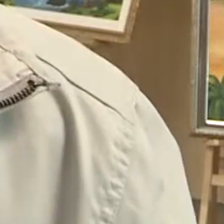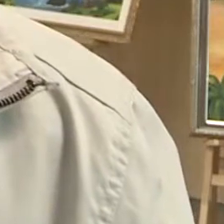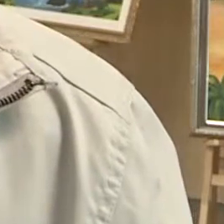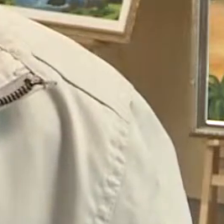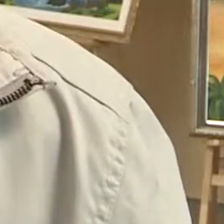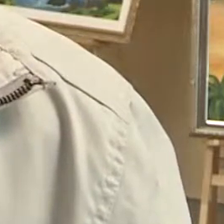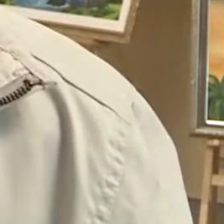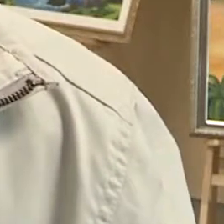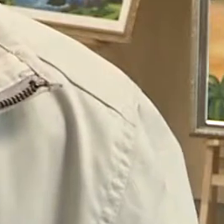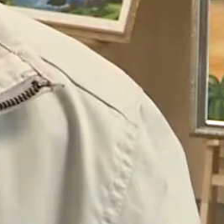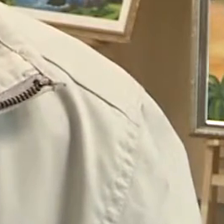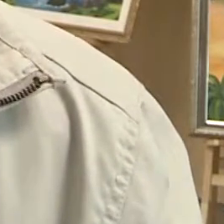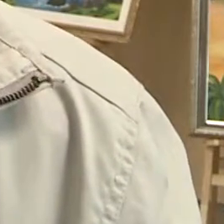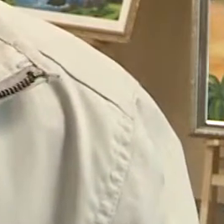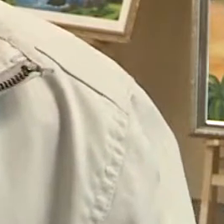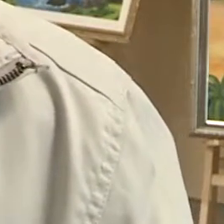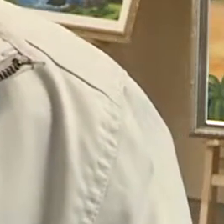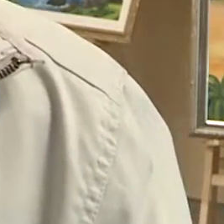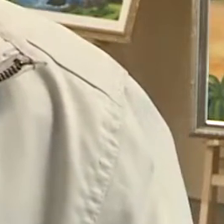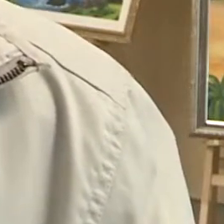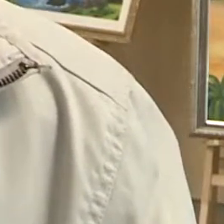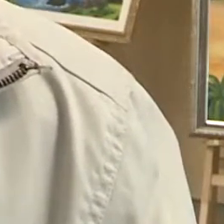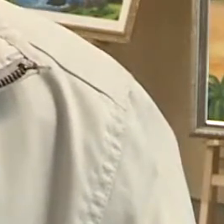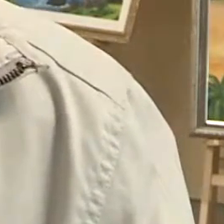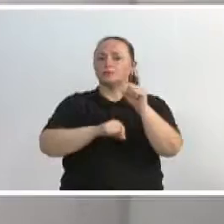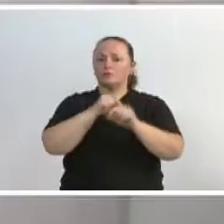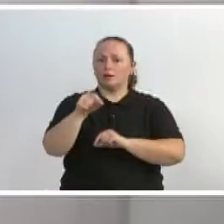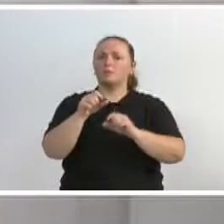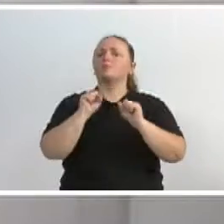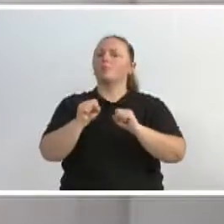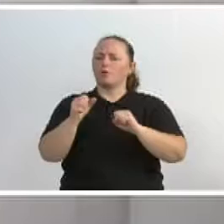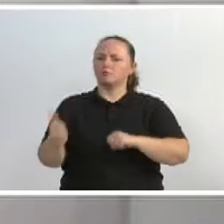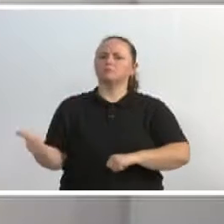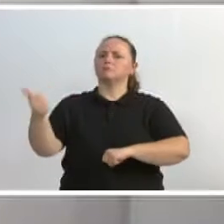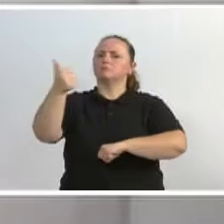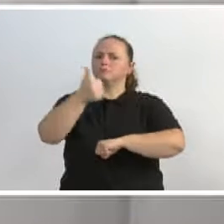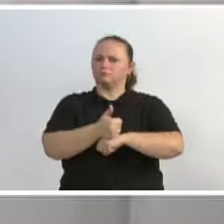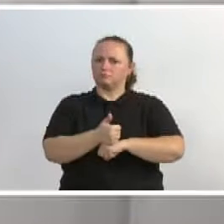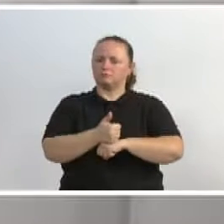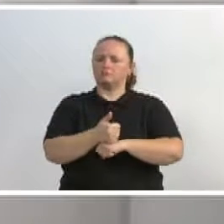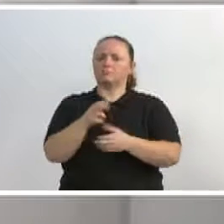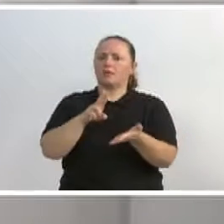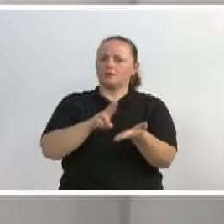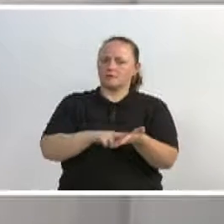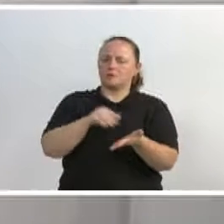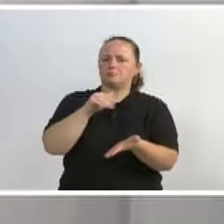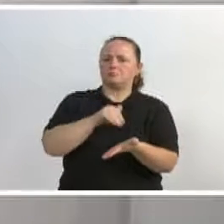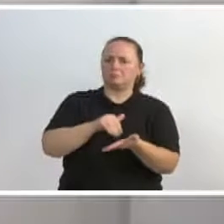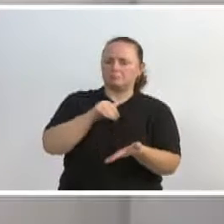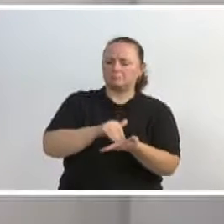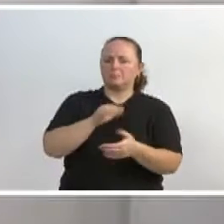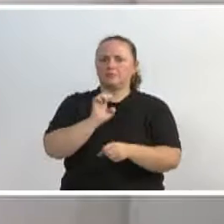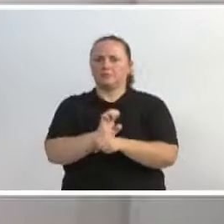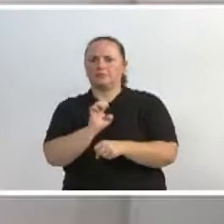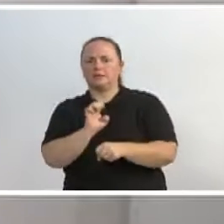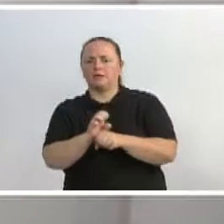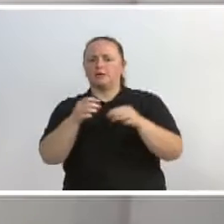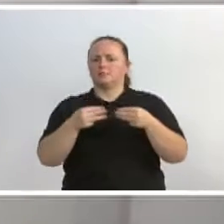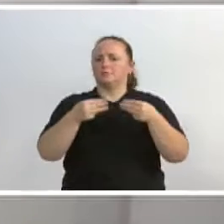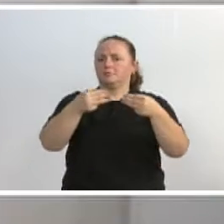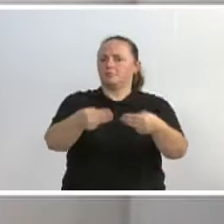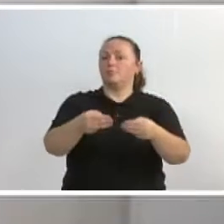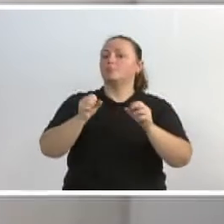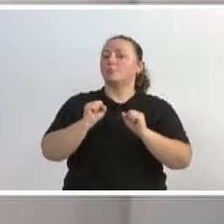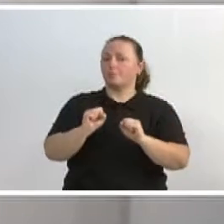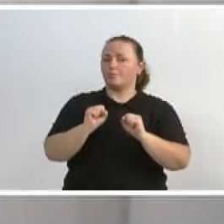faixas elevadas têm humanizado o trânsito. O vereador Fábio Fiedler destacou em sua fala na tribuna o corte do salário